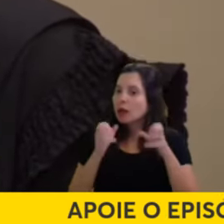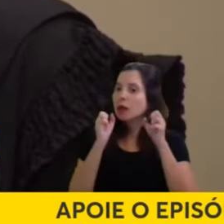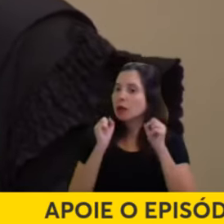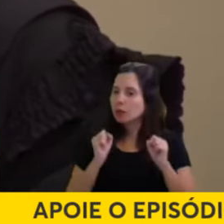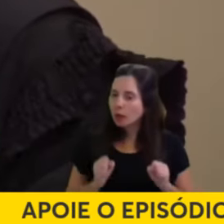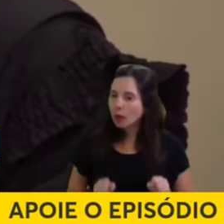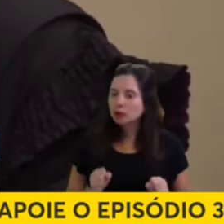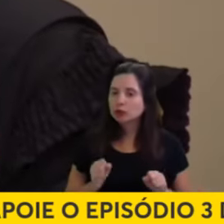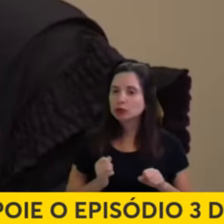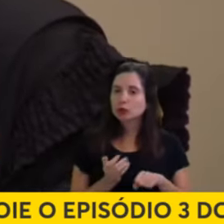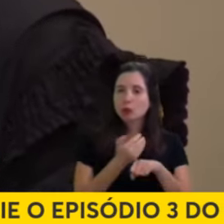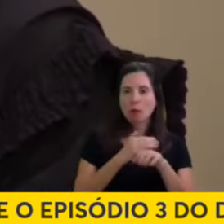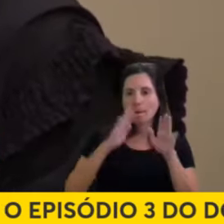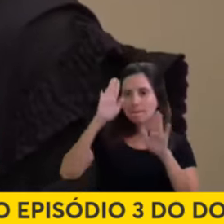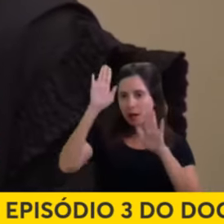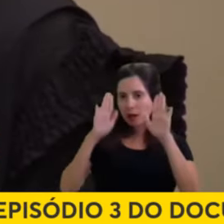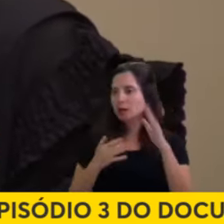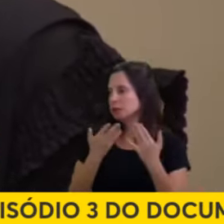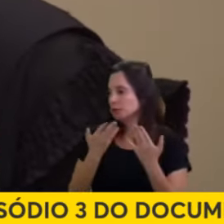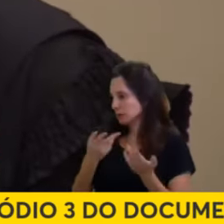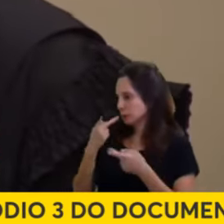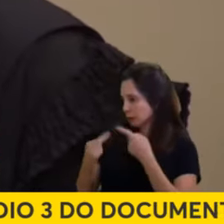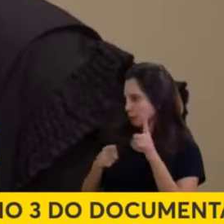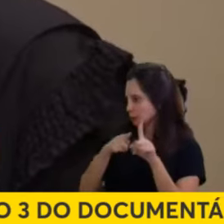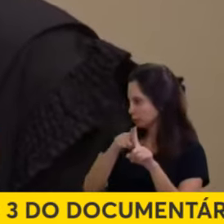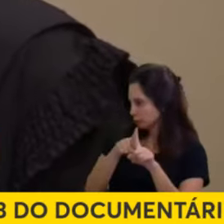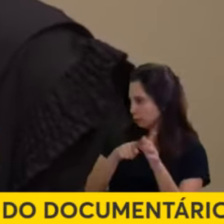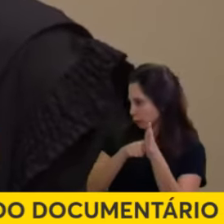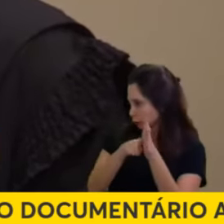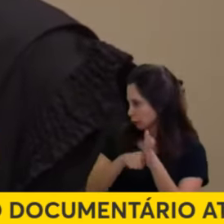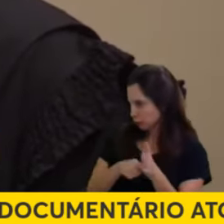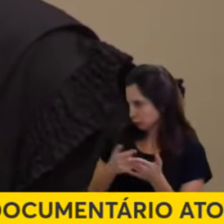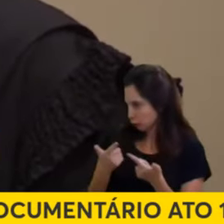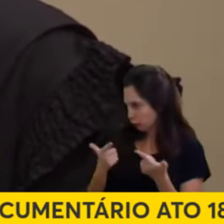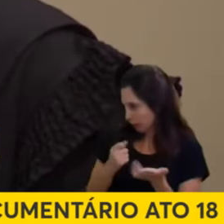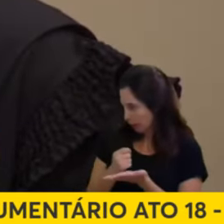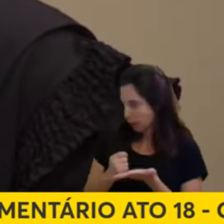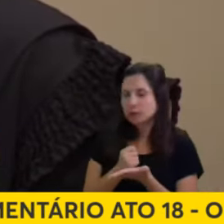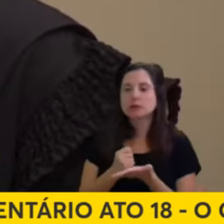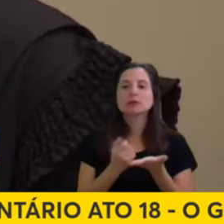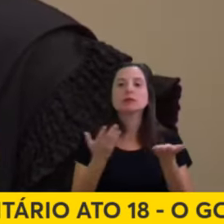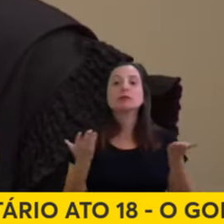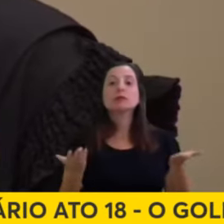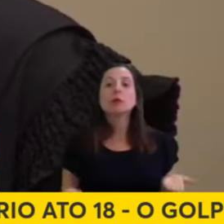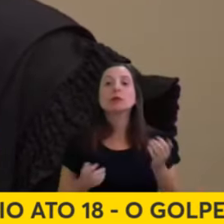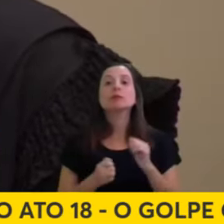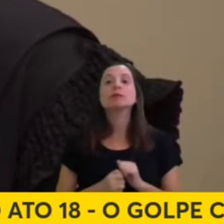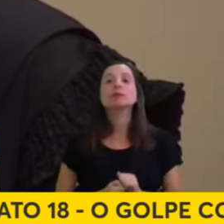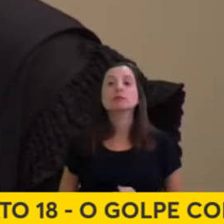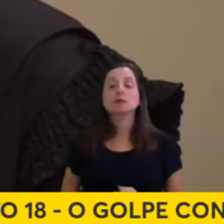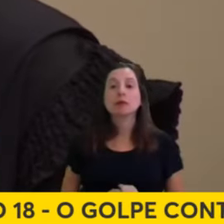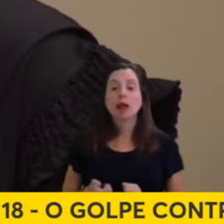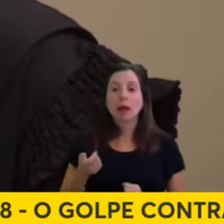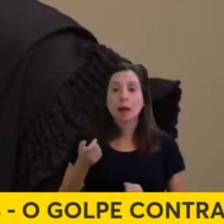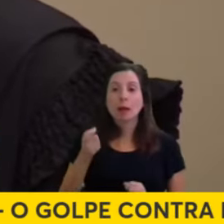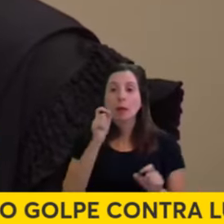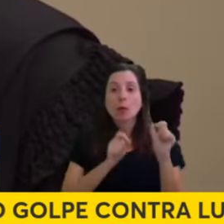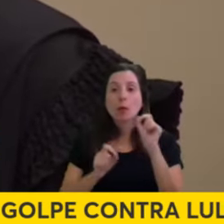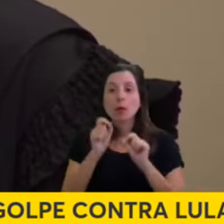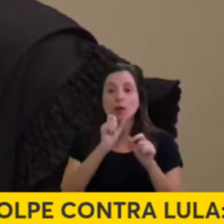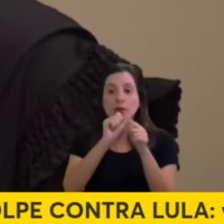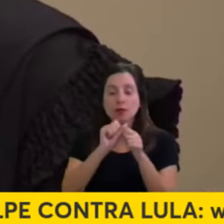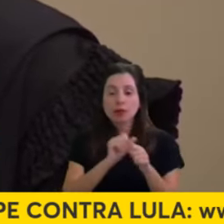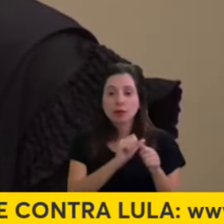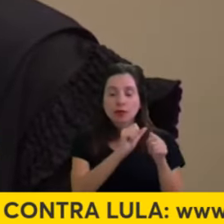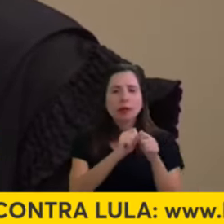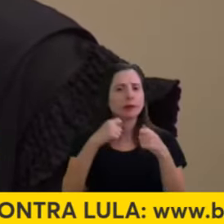pré-campanha isso diz investigado que não tem menor base não bastasse isso para que se examine a aptidão das acusações realizadas é preciso